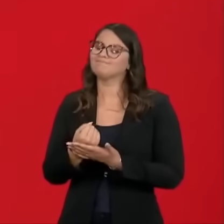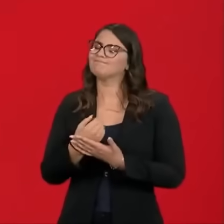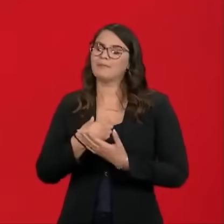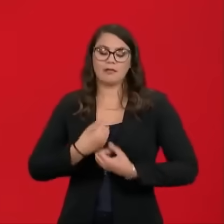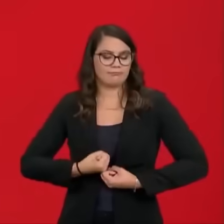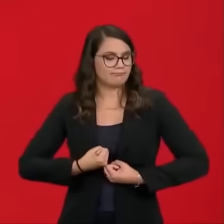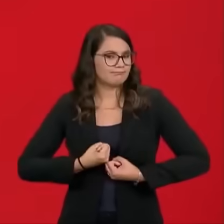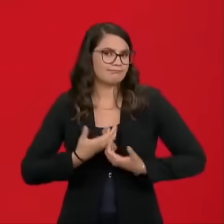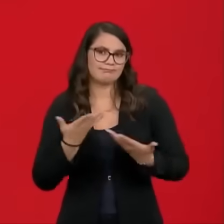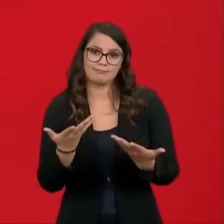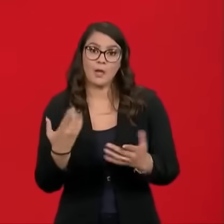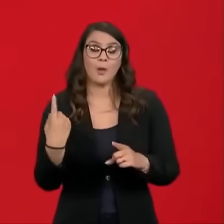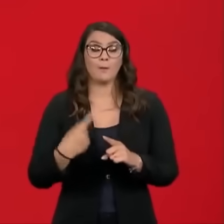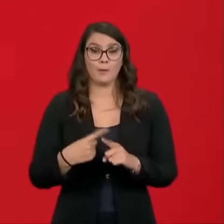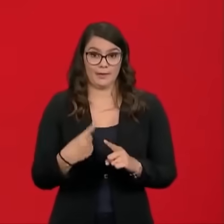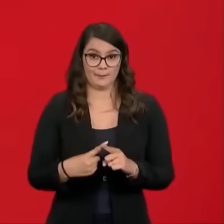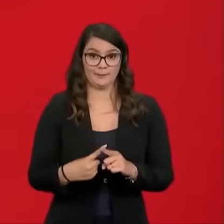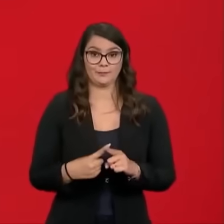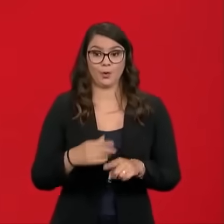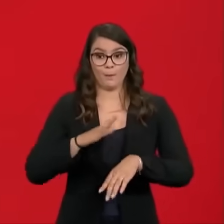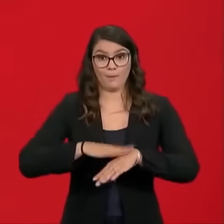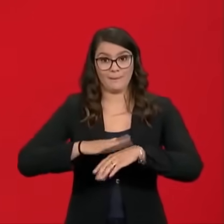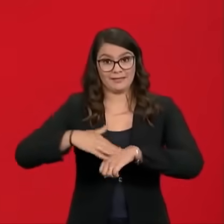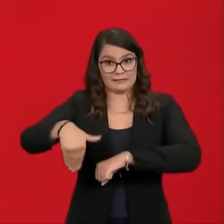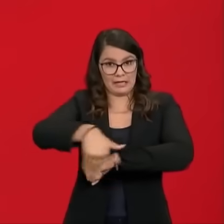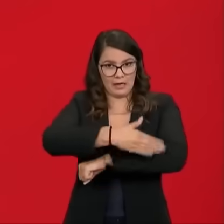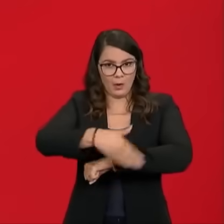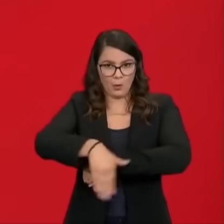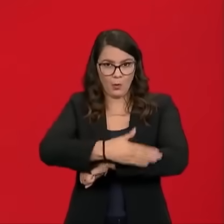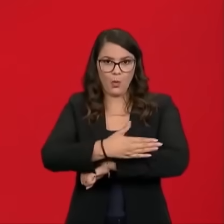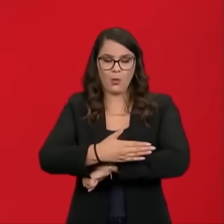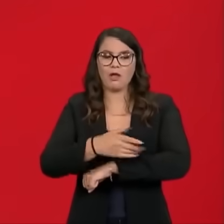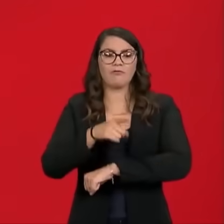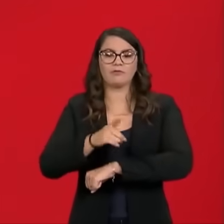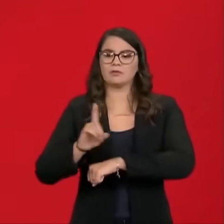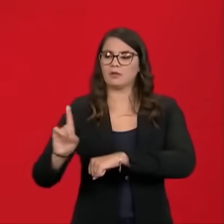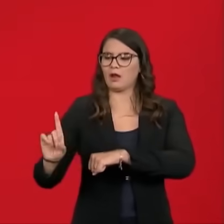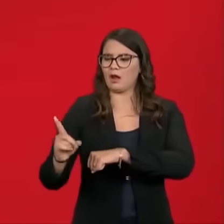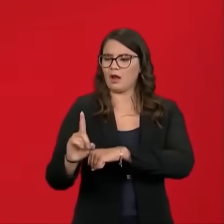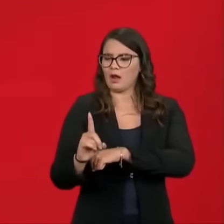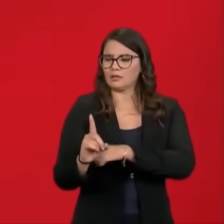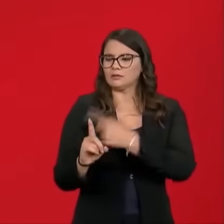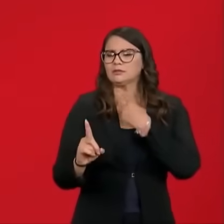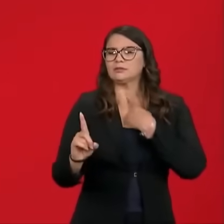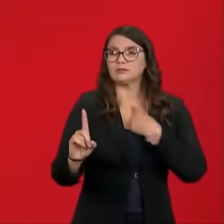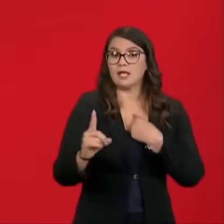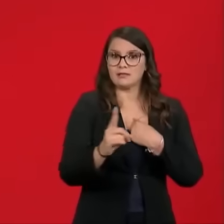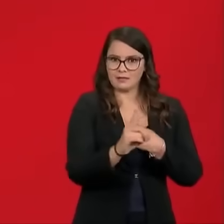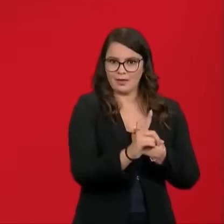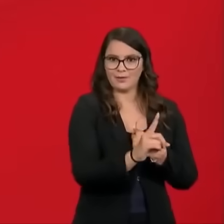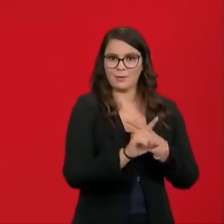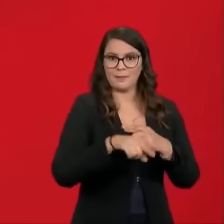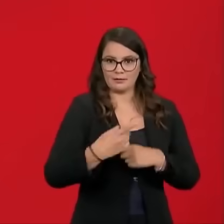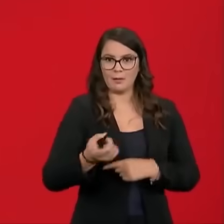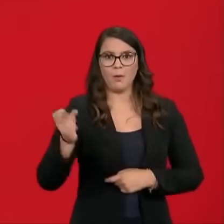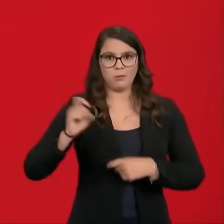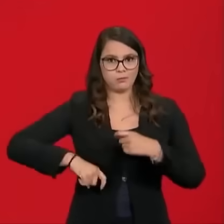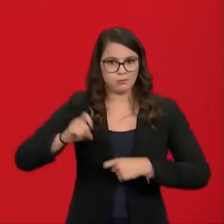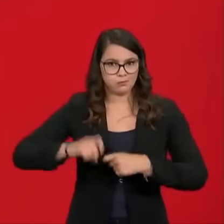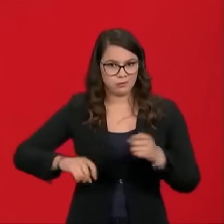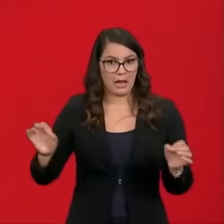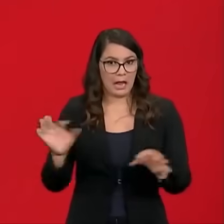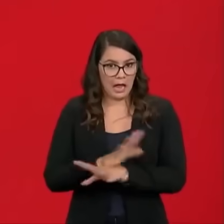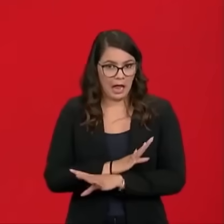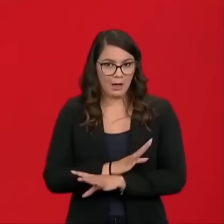sentimento por quê Porque quando você tá na rua Primeiro você é o objeto de desejo daqueles homens que depois do ato em si o desejo